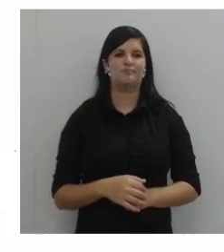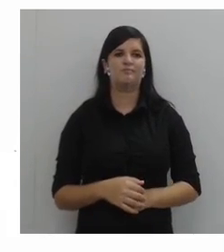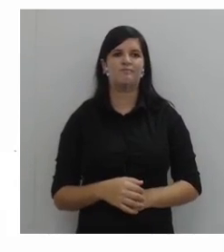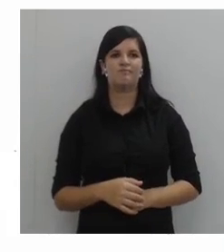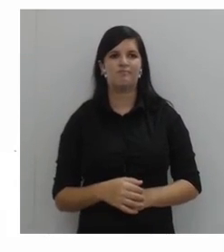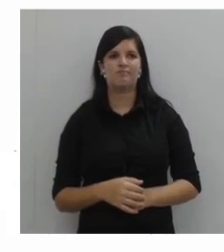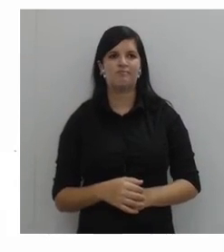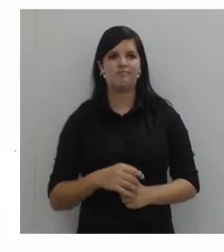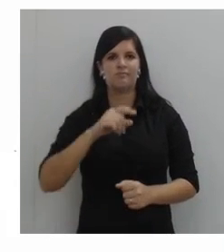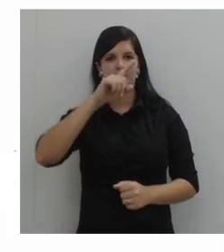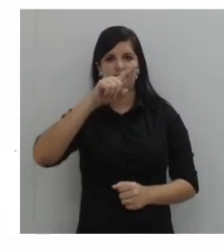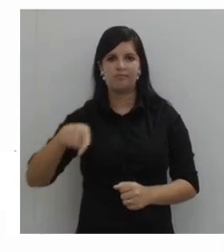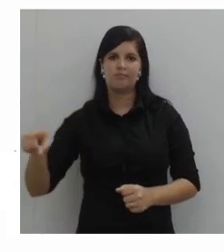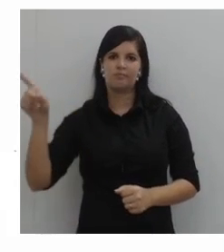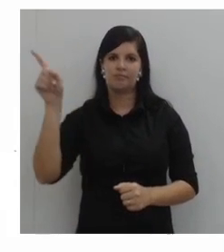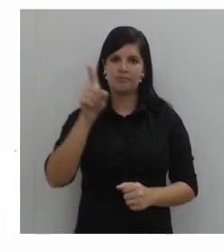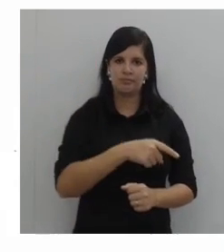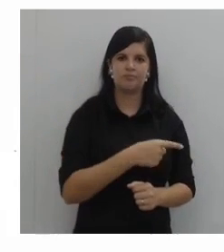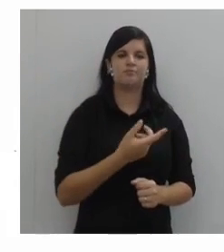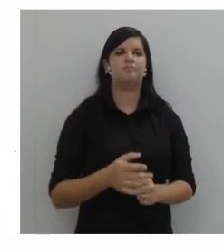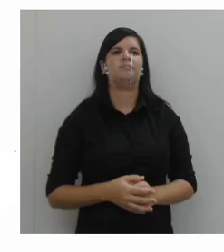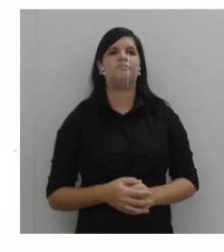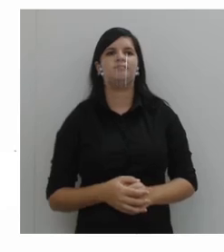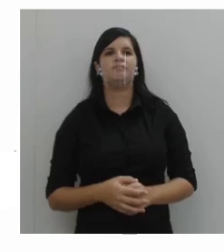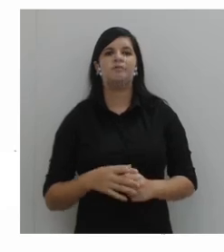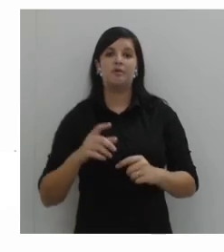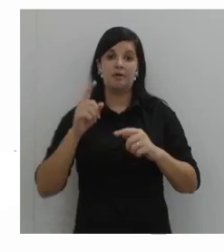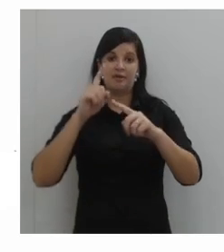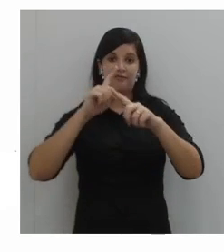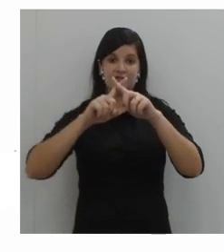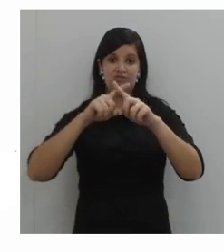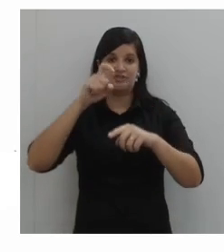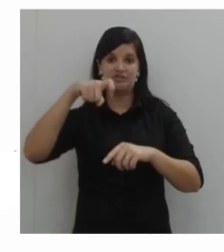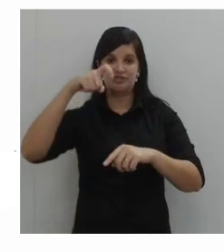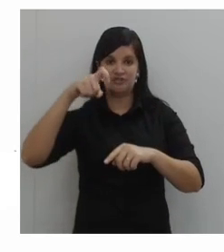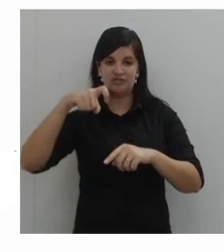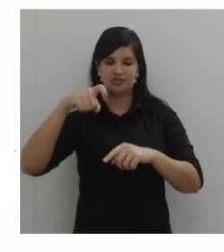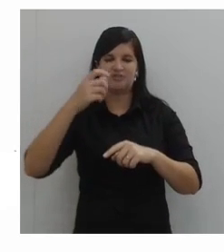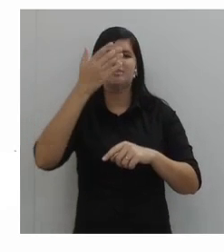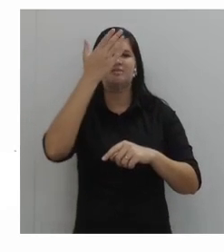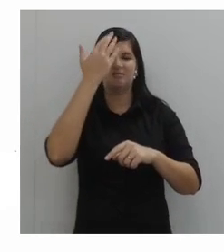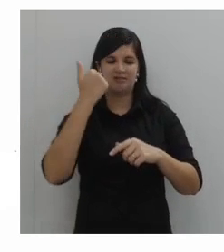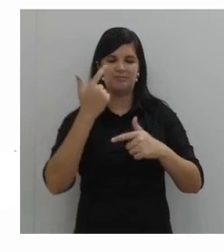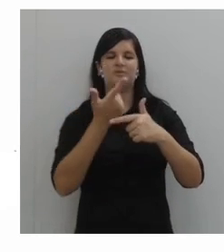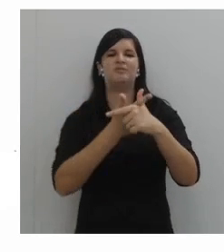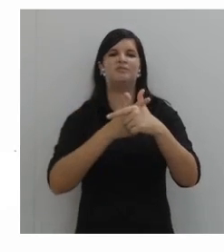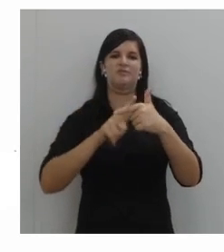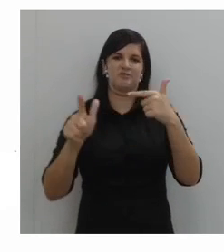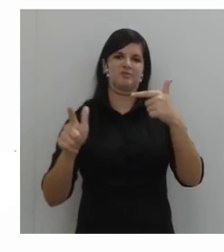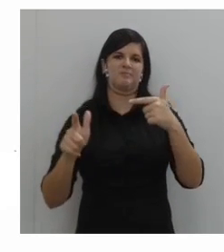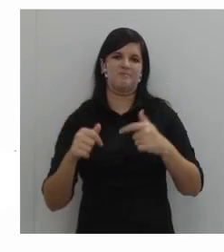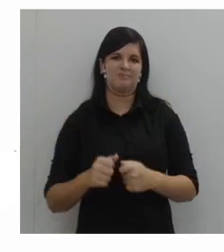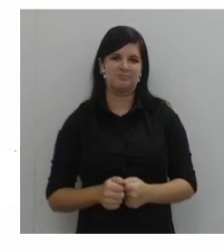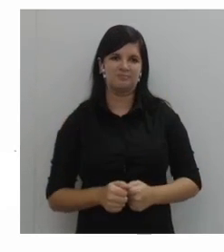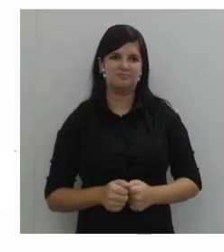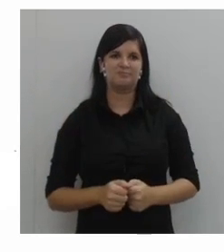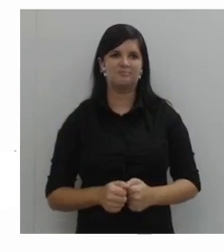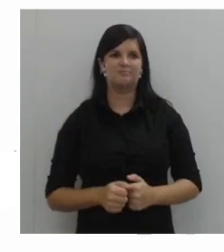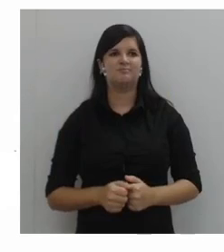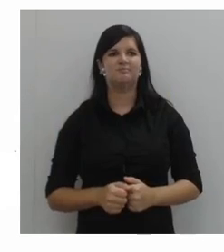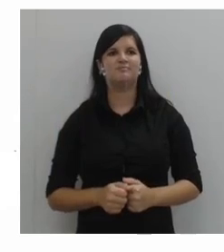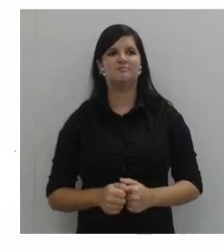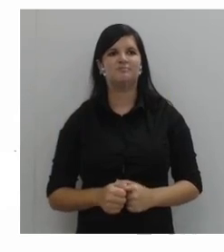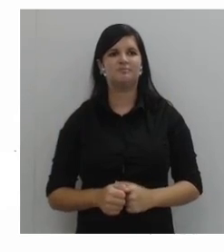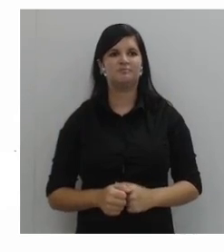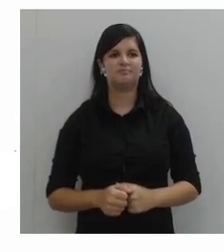proporcional. Multiplicação aqui é cruzada. E quem multiplica o x, eu já sei que passa lá para baixo dividindo.